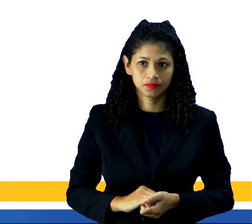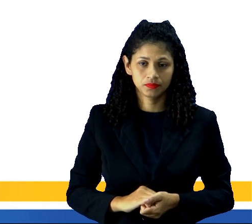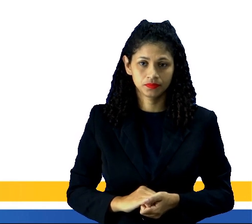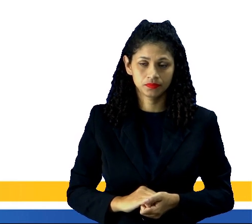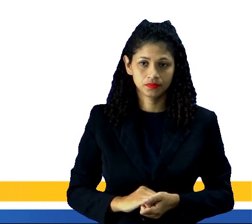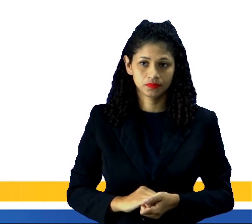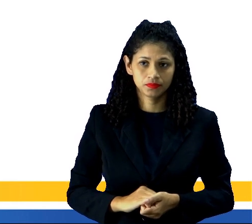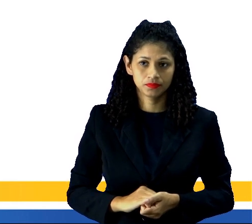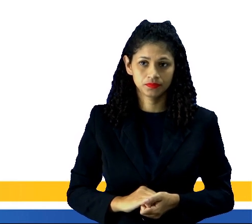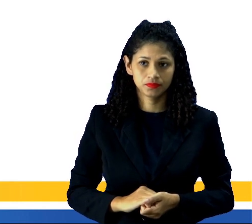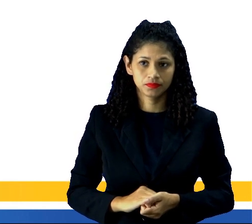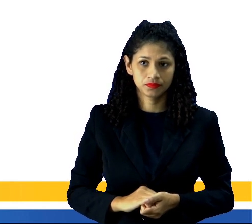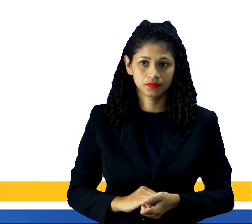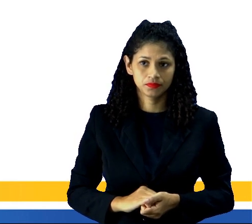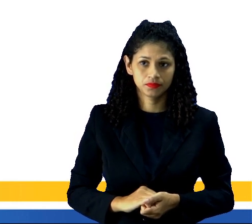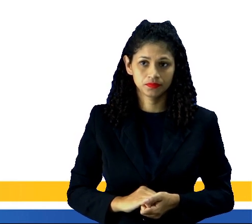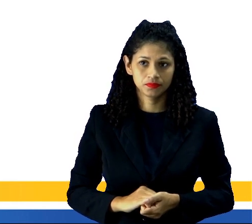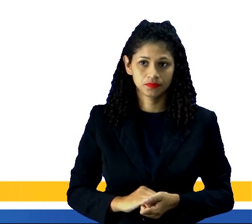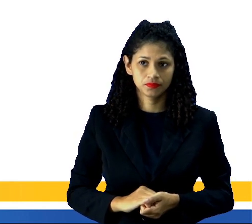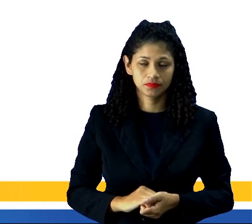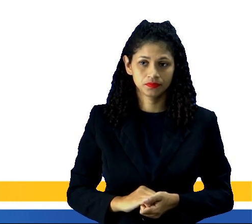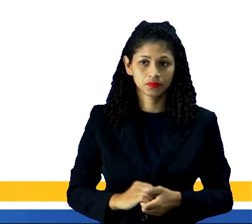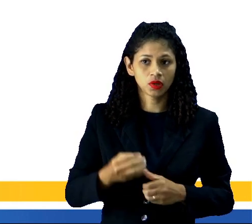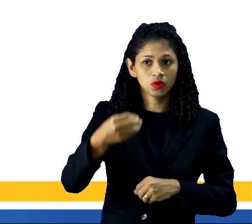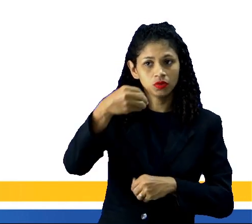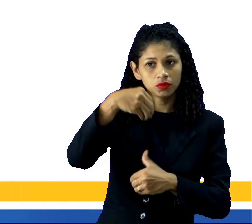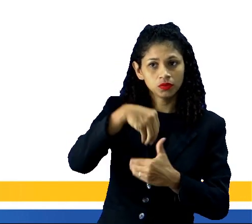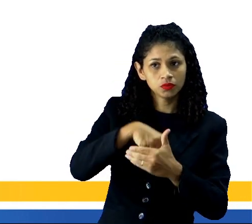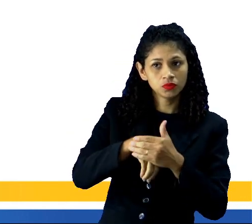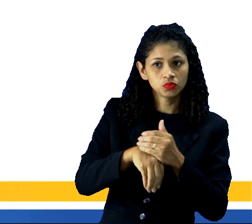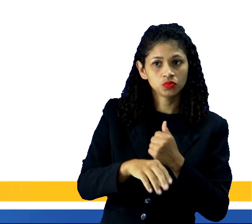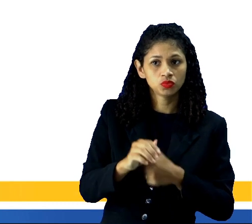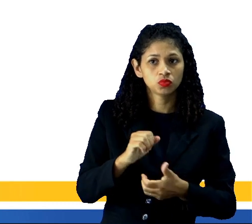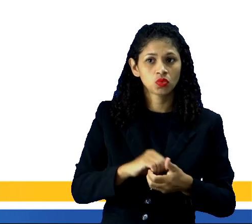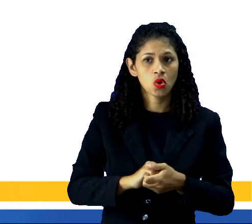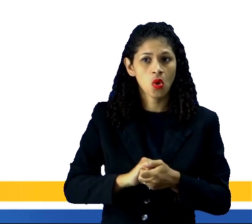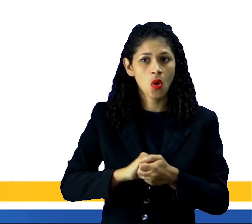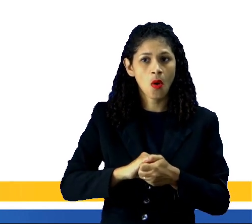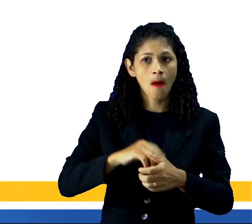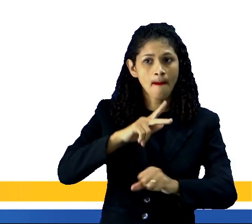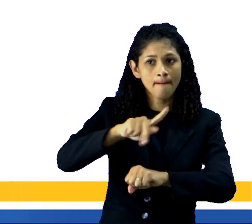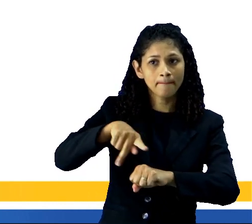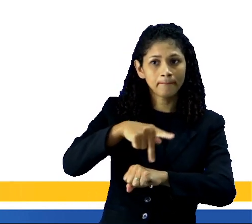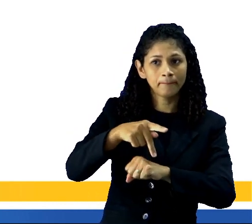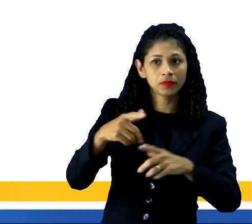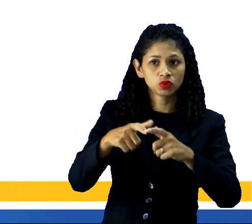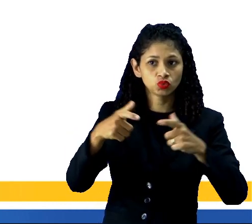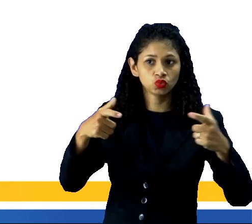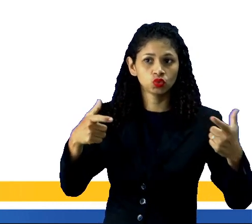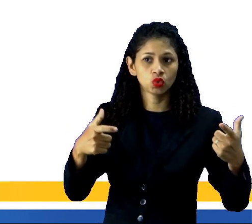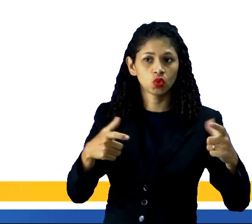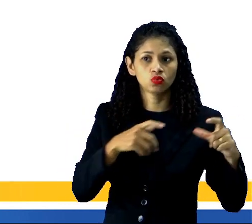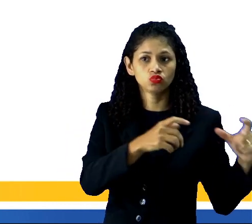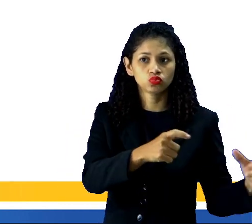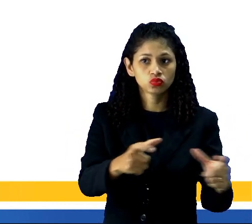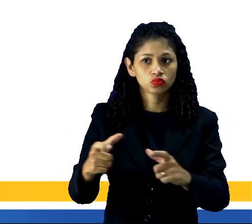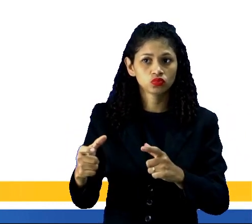Dentro dessa América colonial, o país detentor de maior território colonial no continente americano